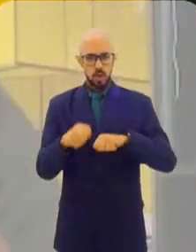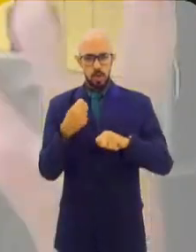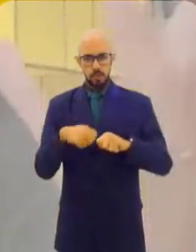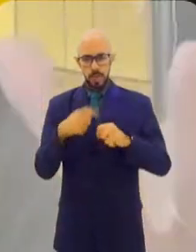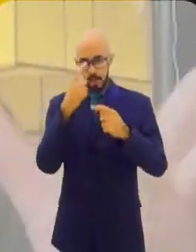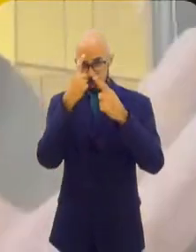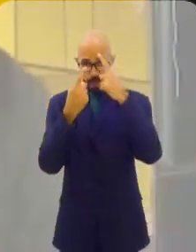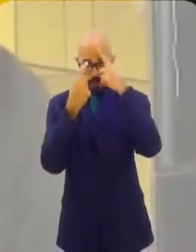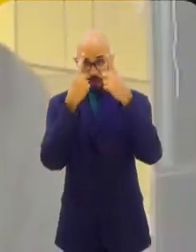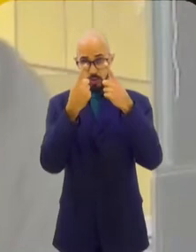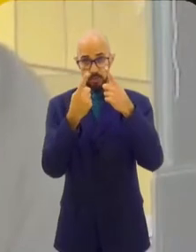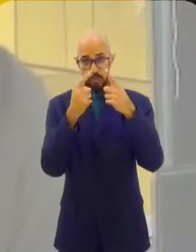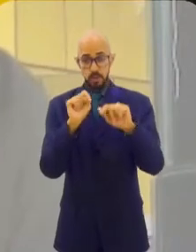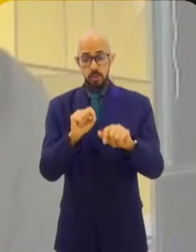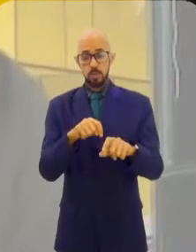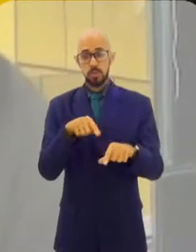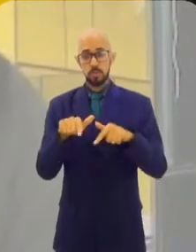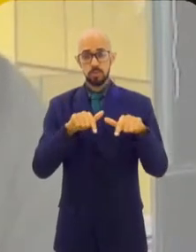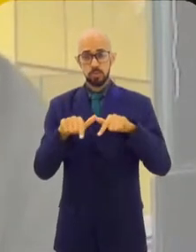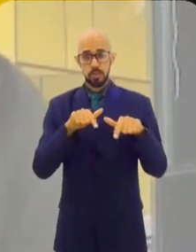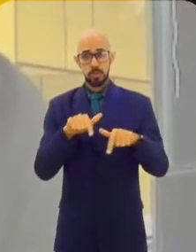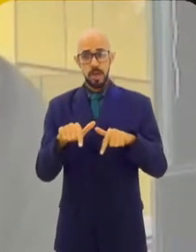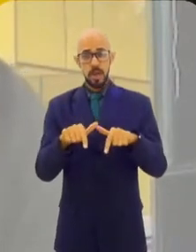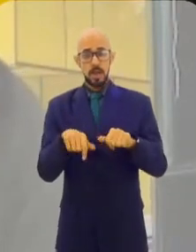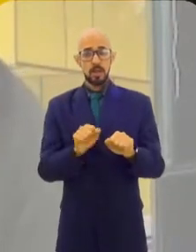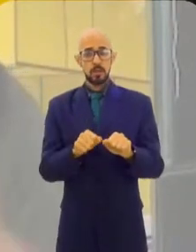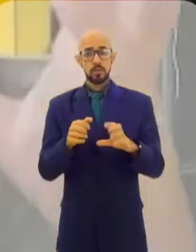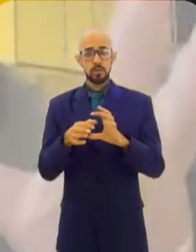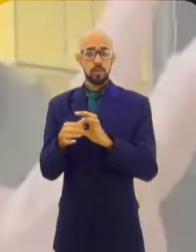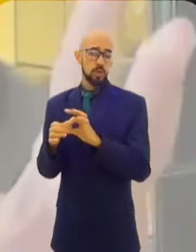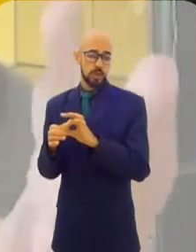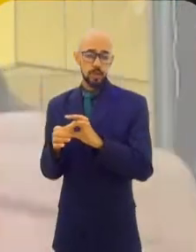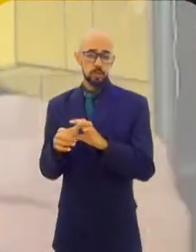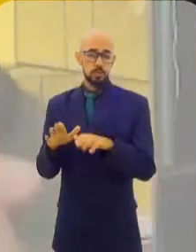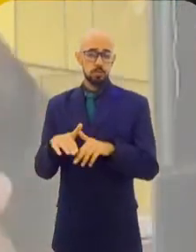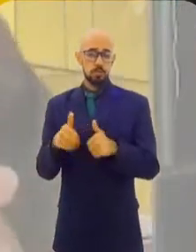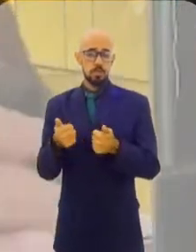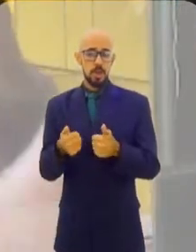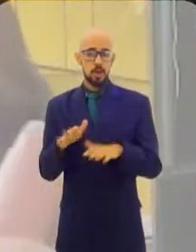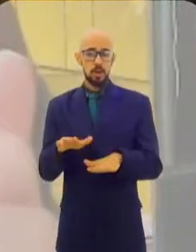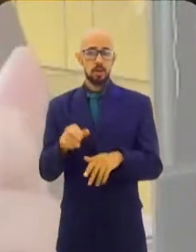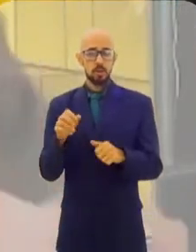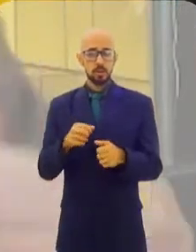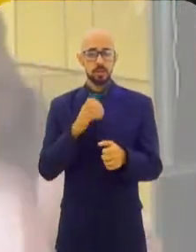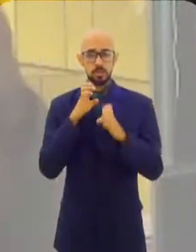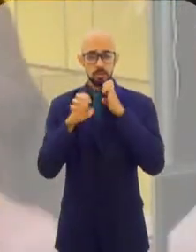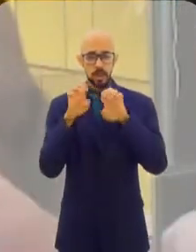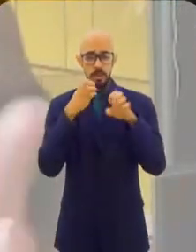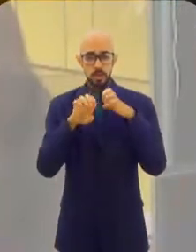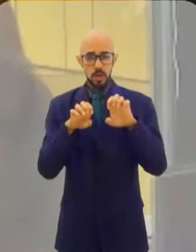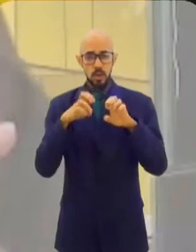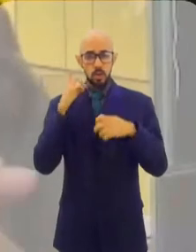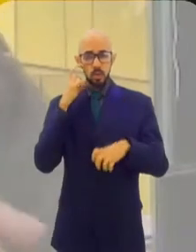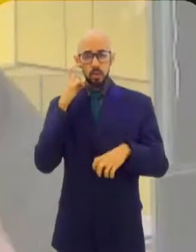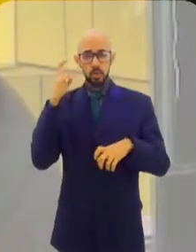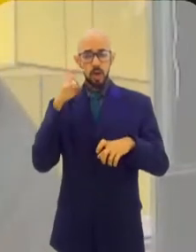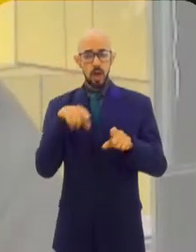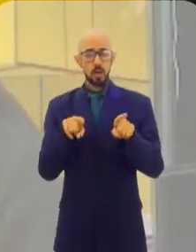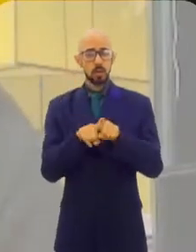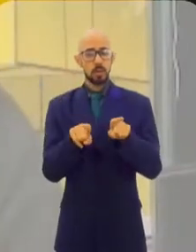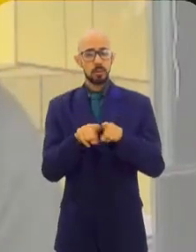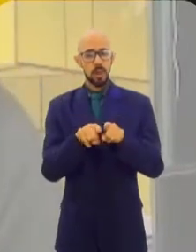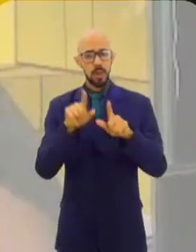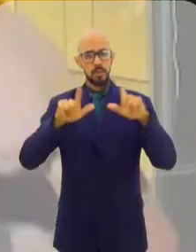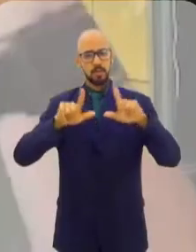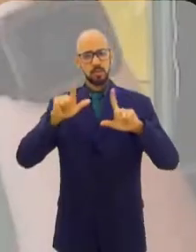criativa como é a atividade de escopo mais ampliado não só coisas expressões culturais vai ter como Léo